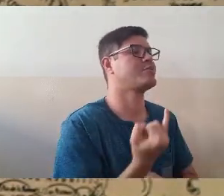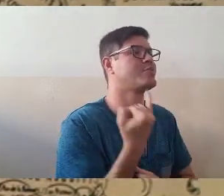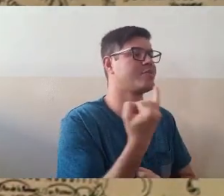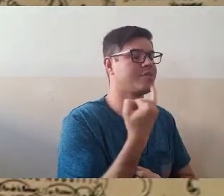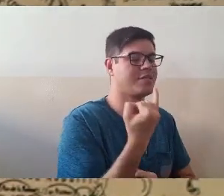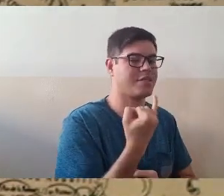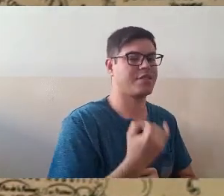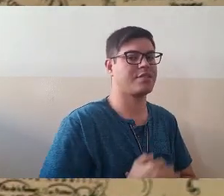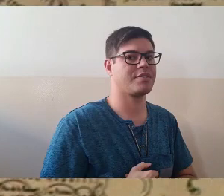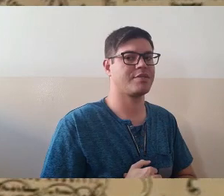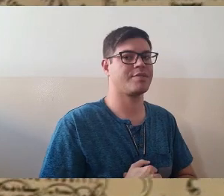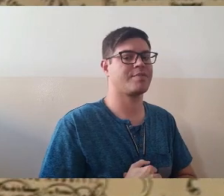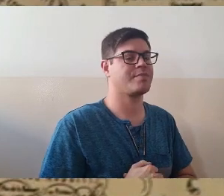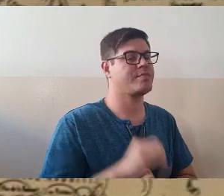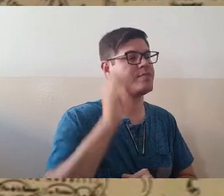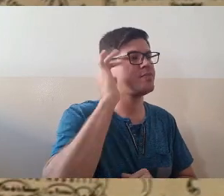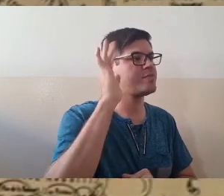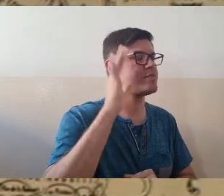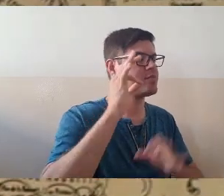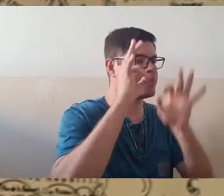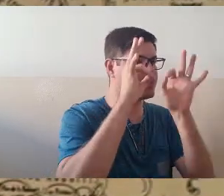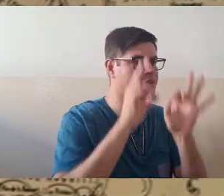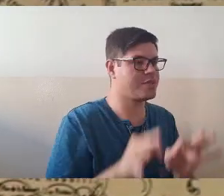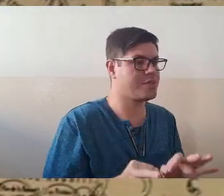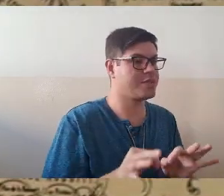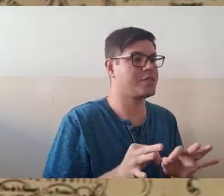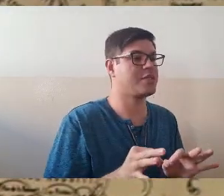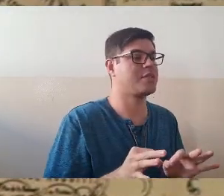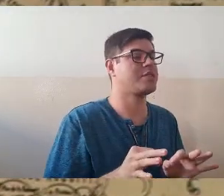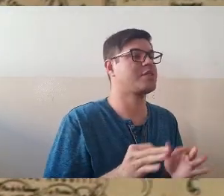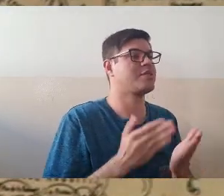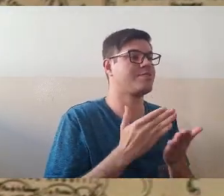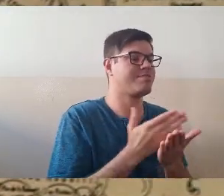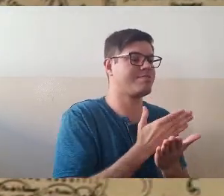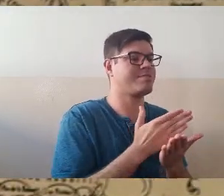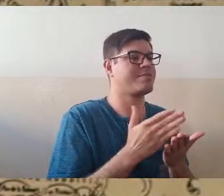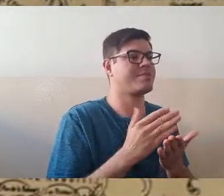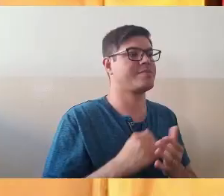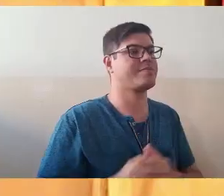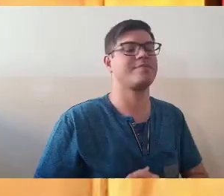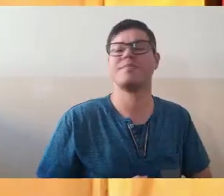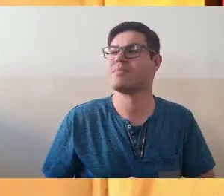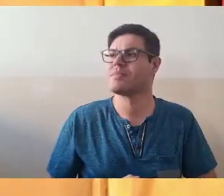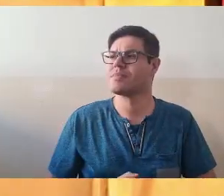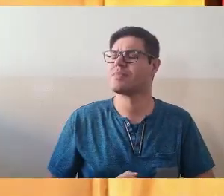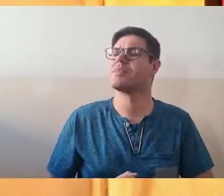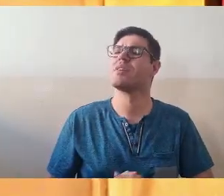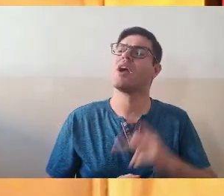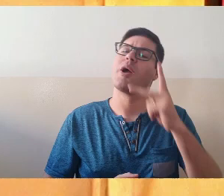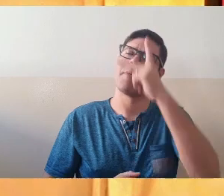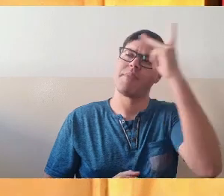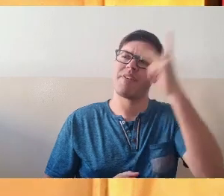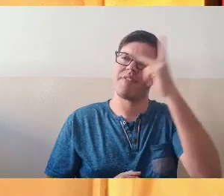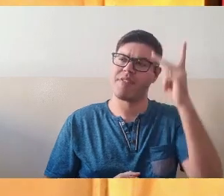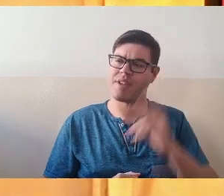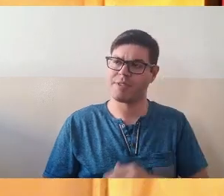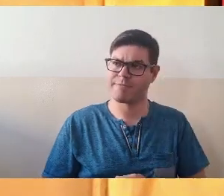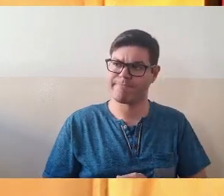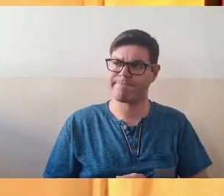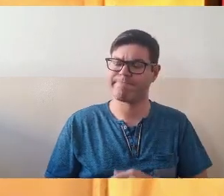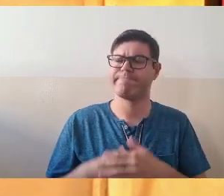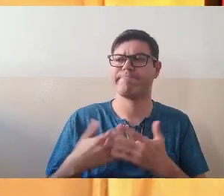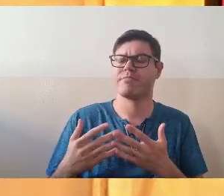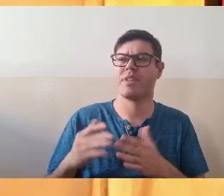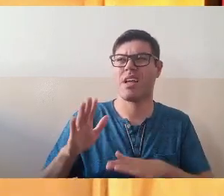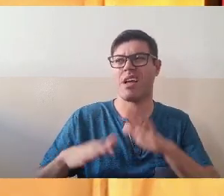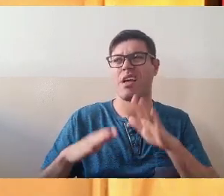seja, imagino não, eu tenho absoluta certeza, já é um divisor de águas. E o prefeito nessa história? Às vezes que eu falo com o prefeito Pedrinho